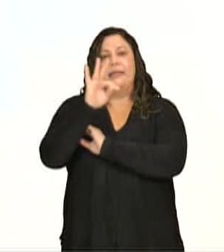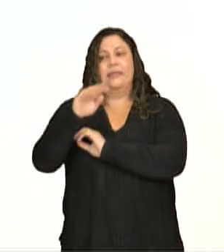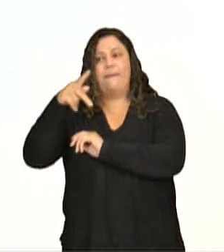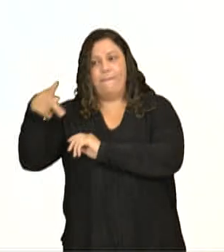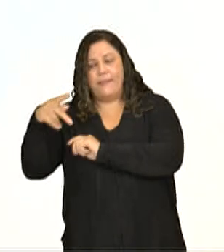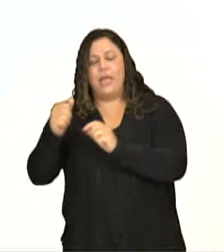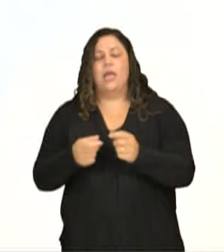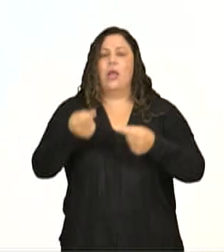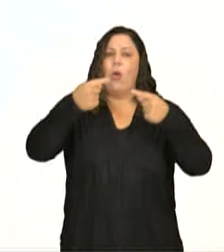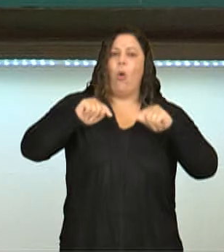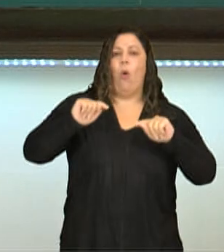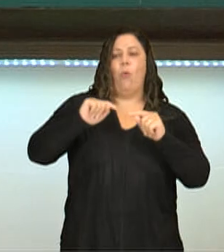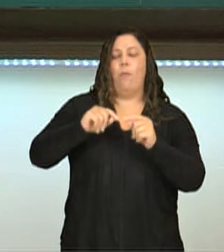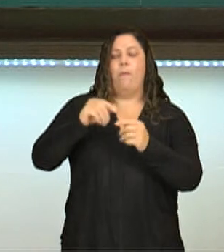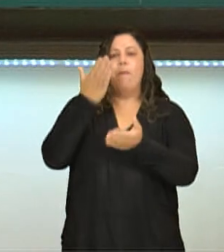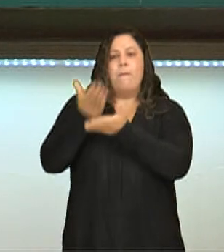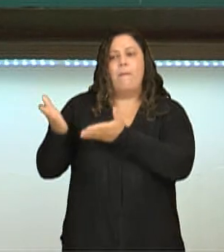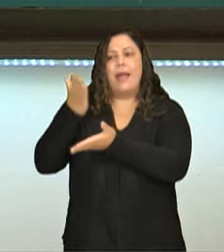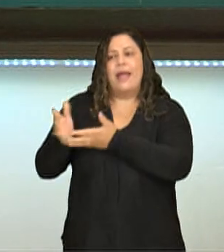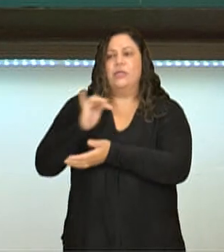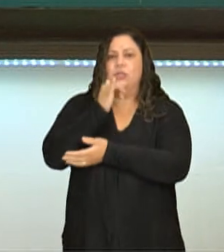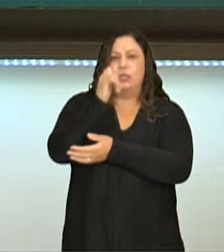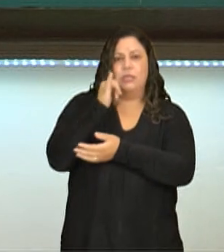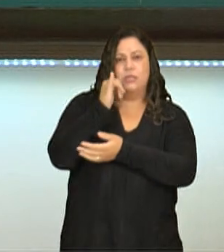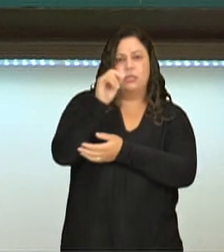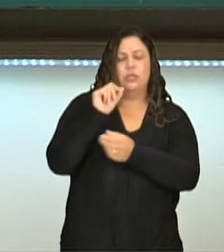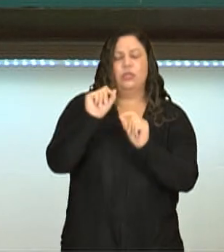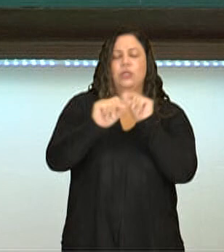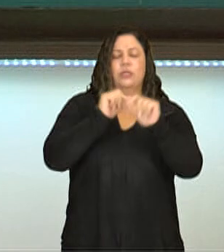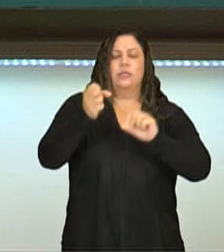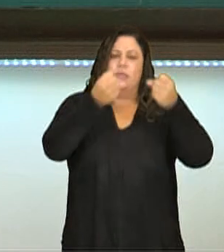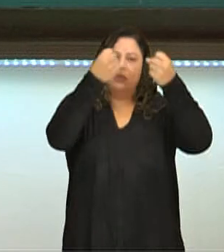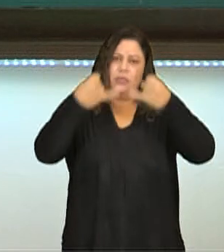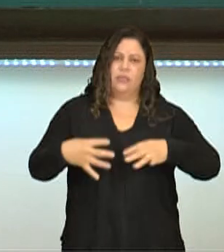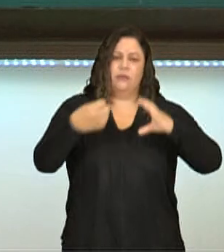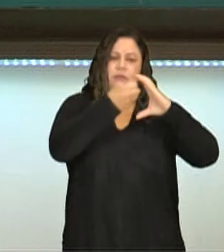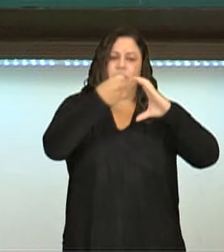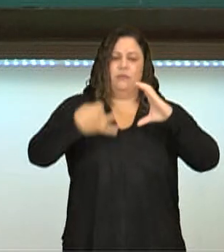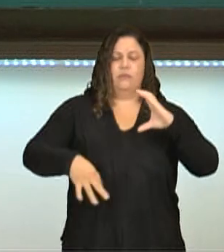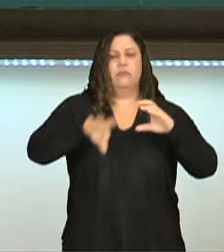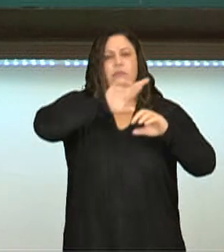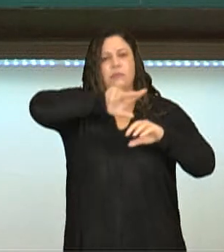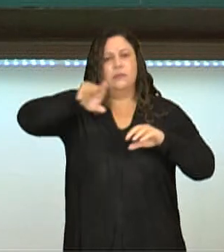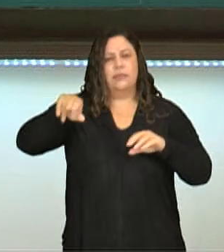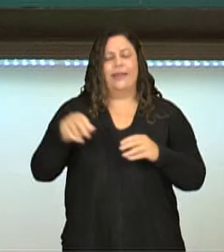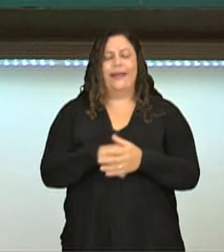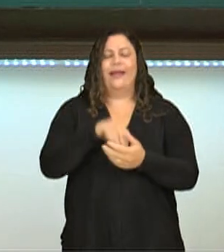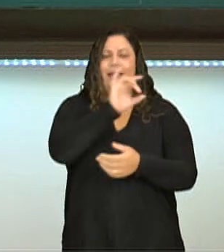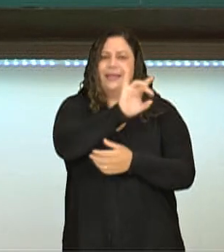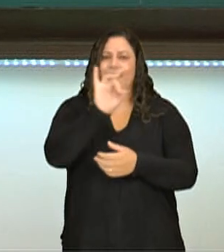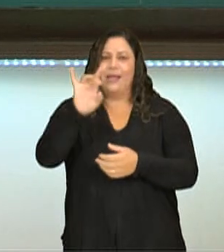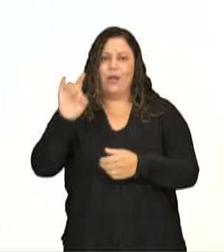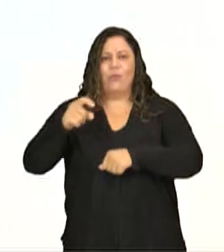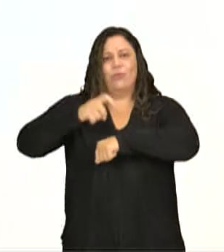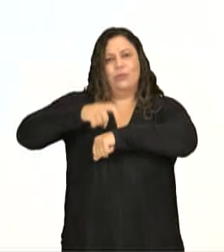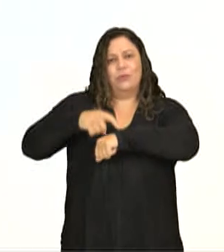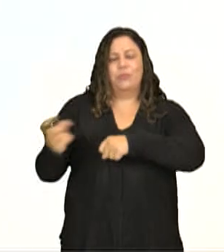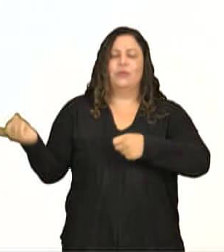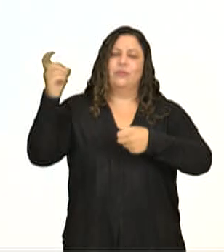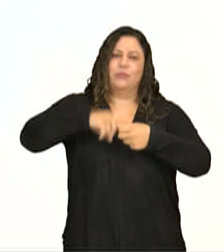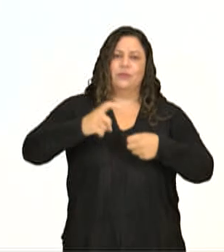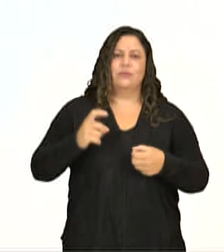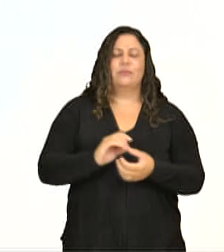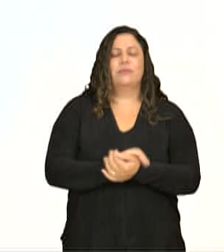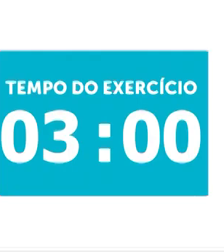transporte ativo. Caracterize esse tipo de transporte, ou seja, o transporte ativo. Então, um tempinho para vocês, já voltamos.